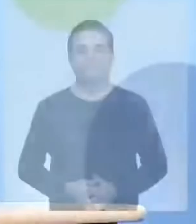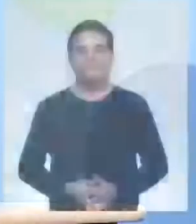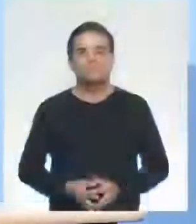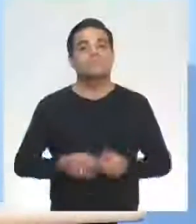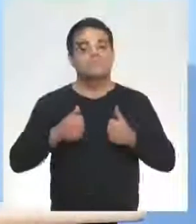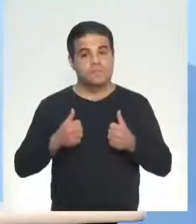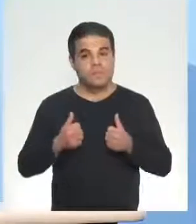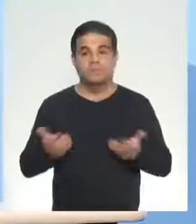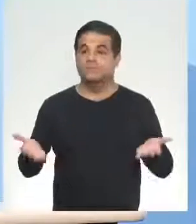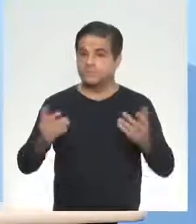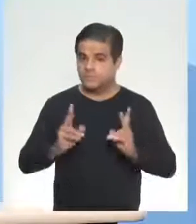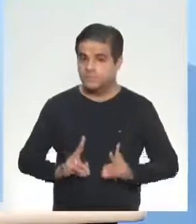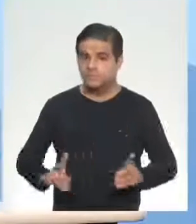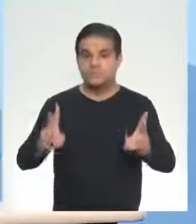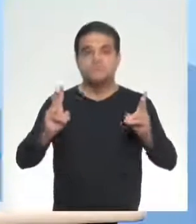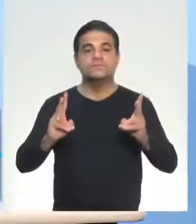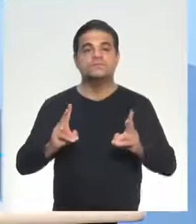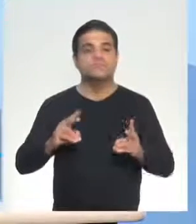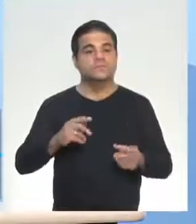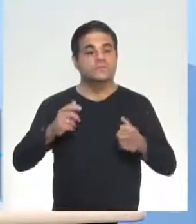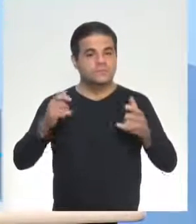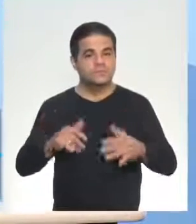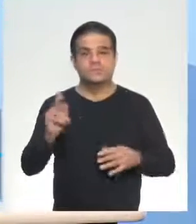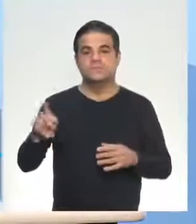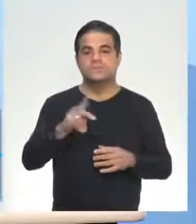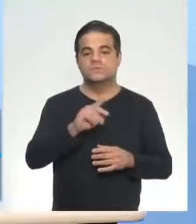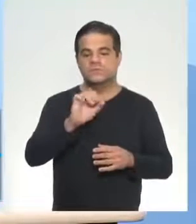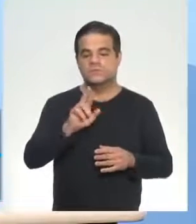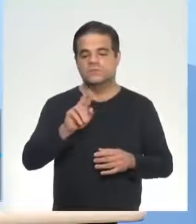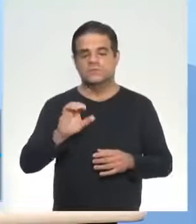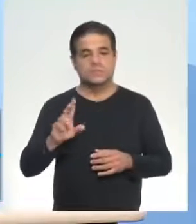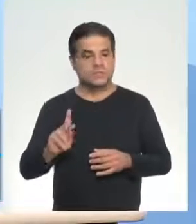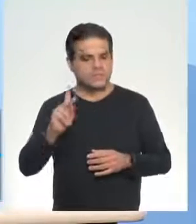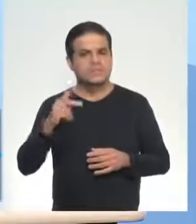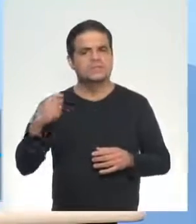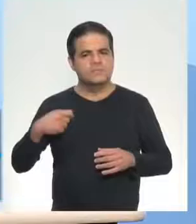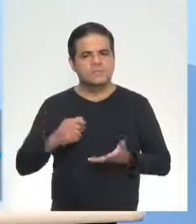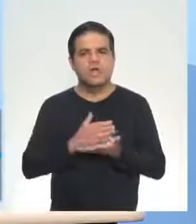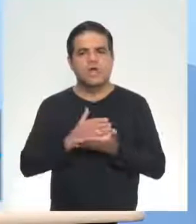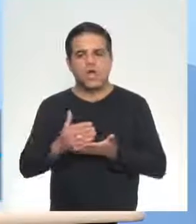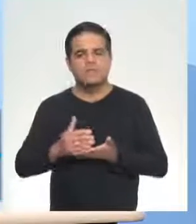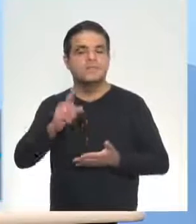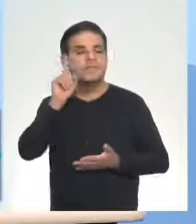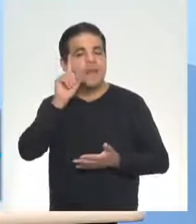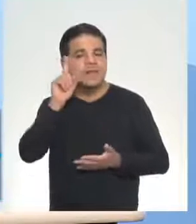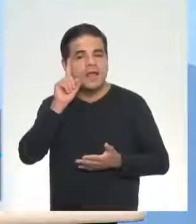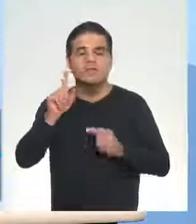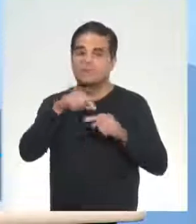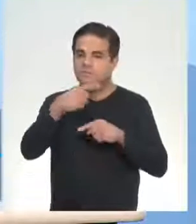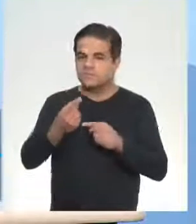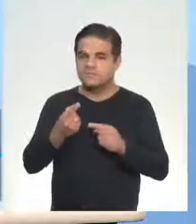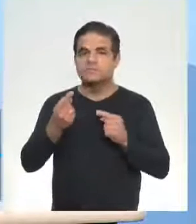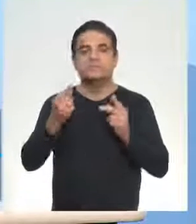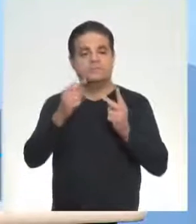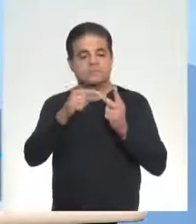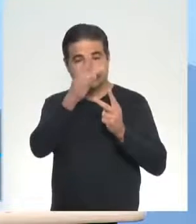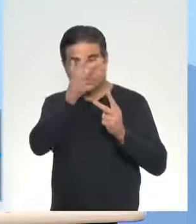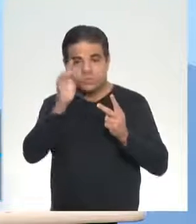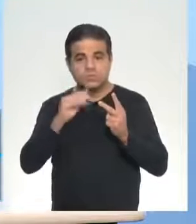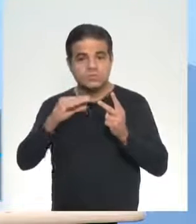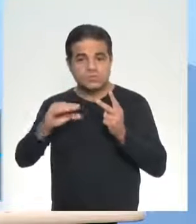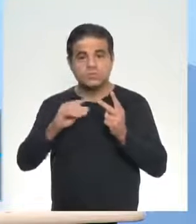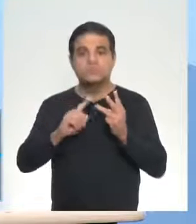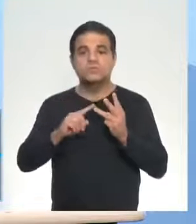Bom, vamos lá. Vamos lá. Vou falar do Proeric primeiro. O Proeric colocou, tem que começar pela data, depois o destinatário e em